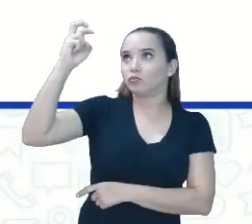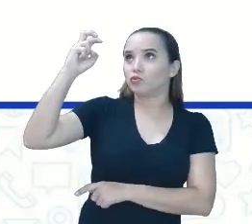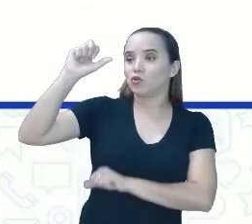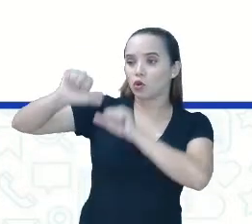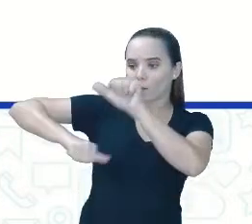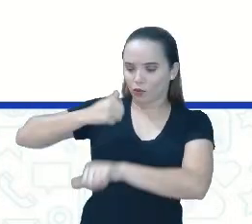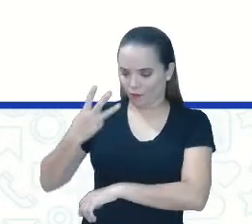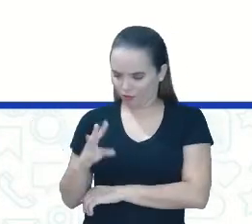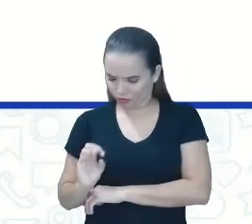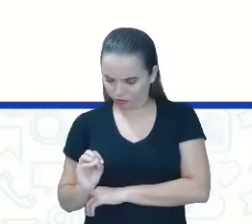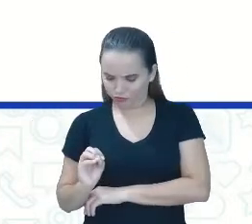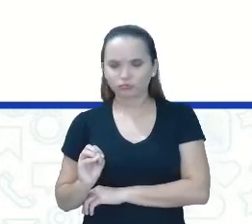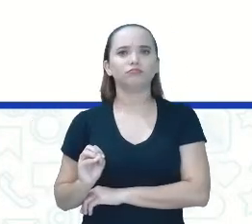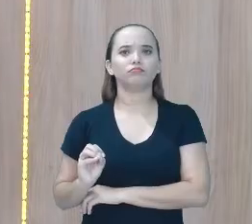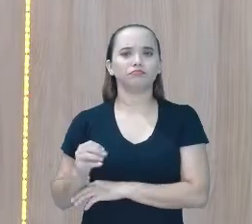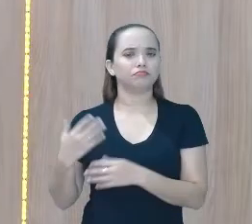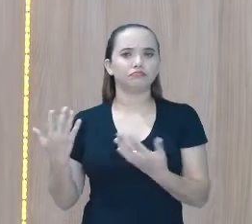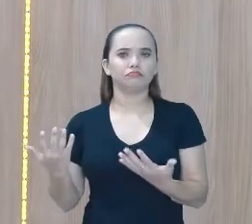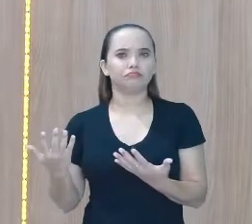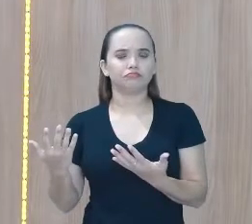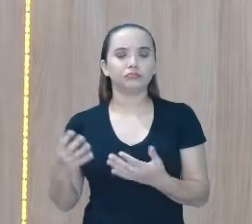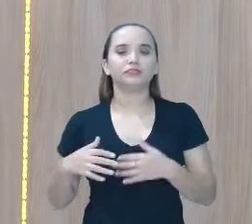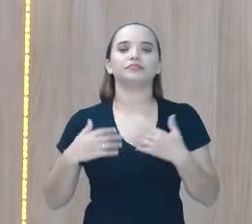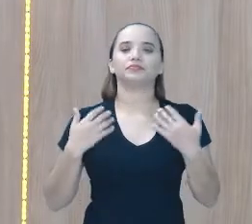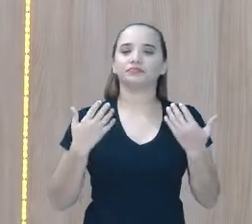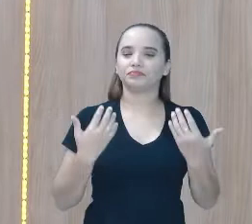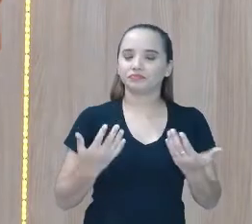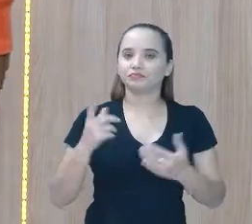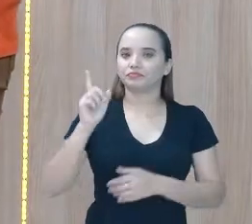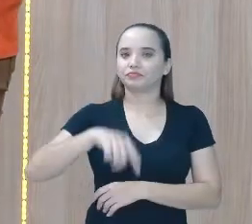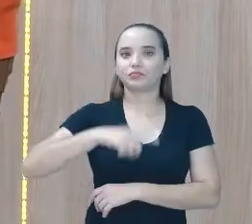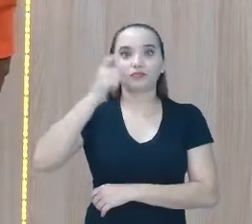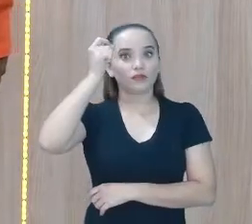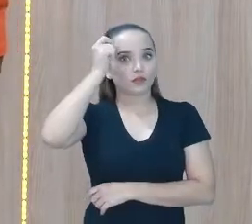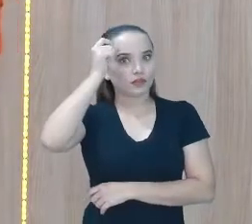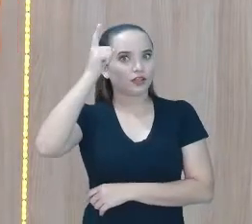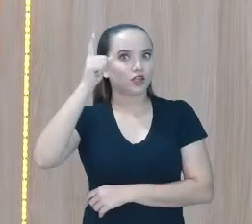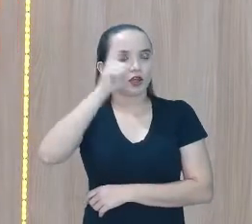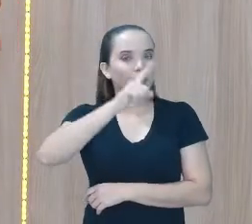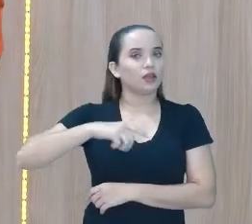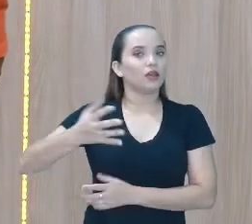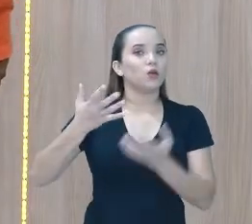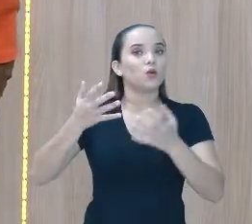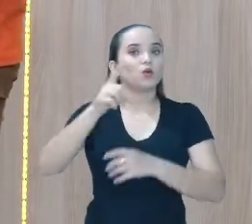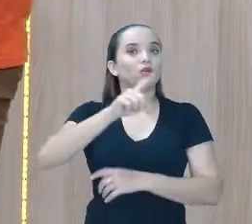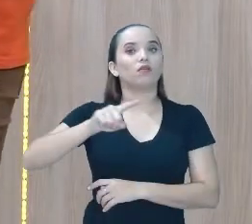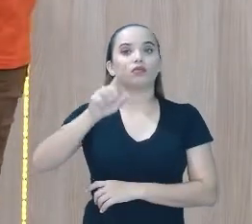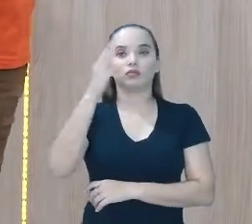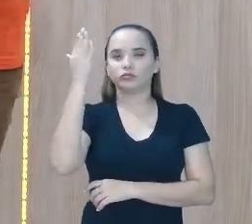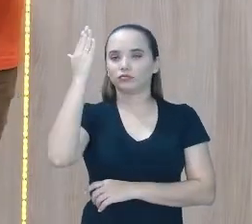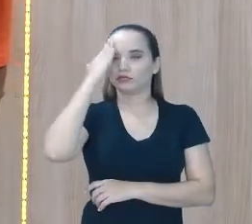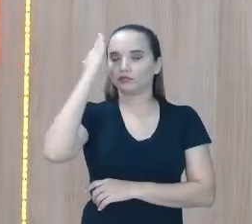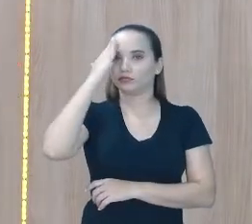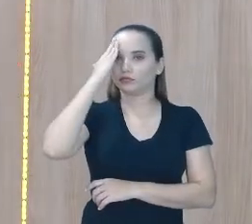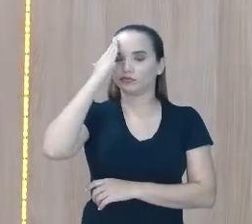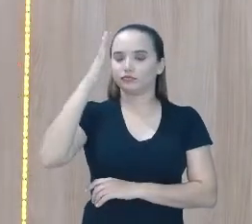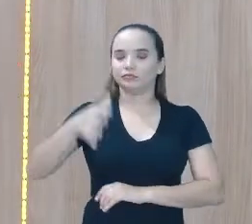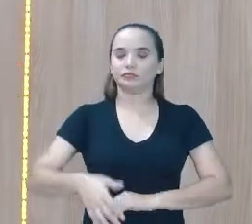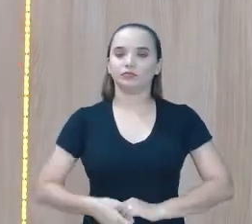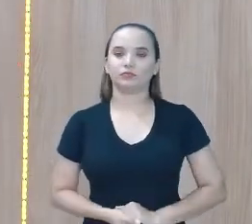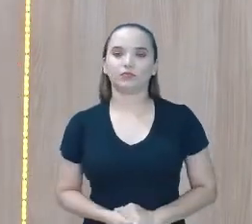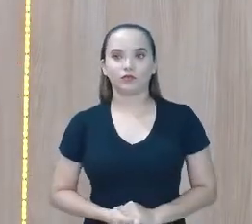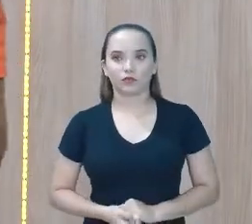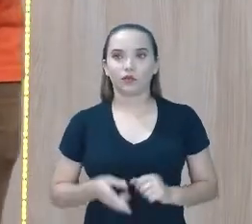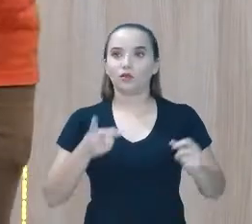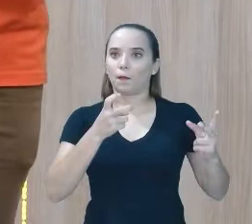em um 30? Então essa é a ideia, tá? Que eu quero que vocês entendam, tá? Outra coisa,